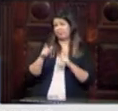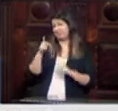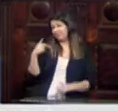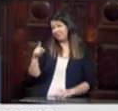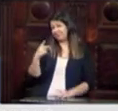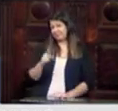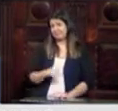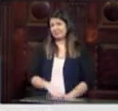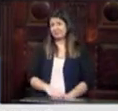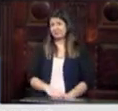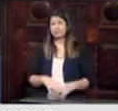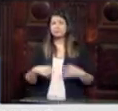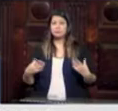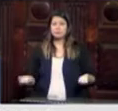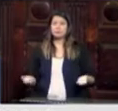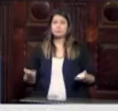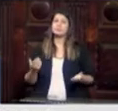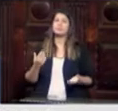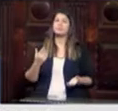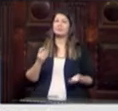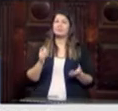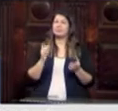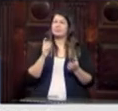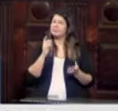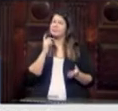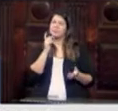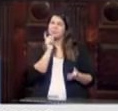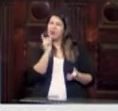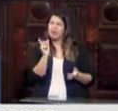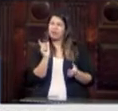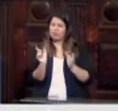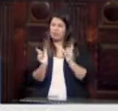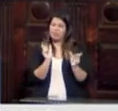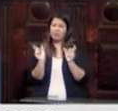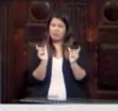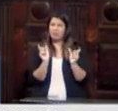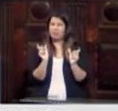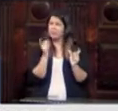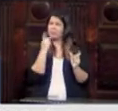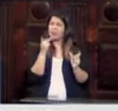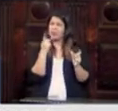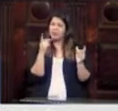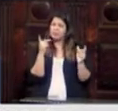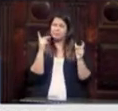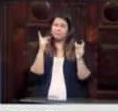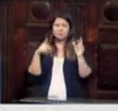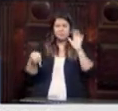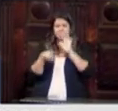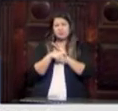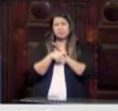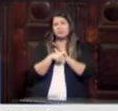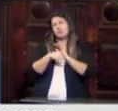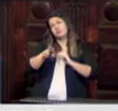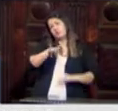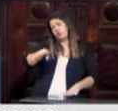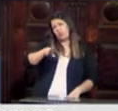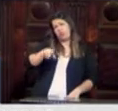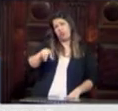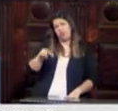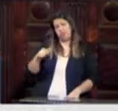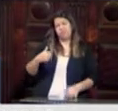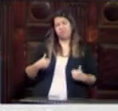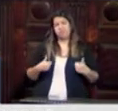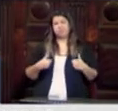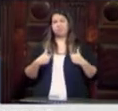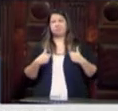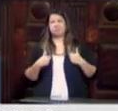de expressão, e não achando, isso não significa dizer que o deputado se acha